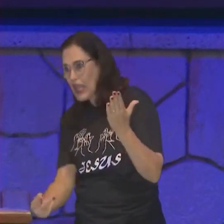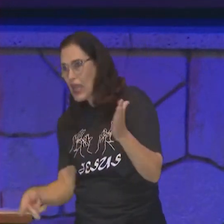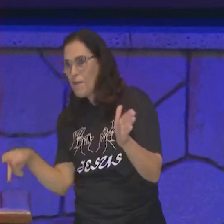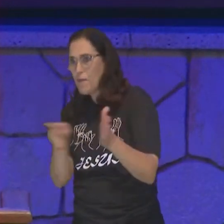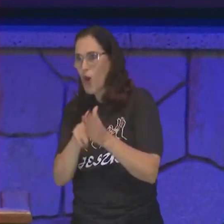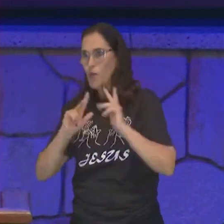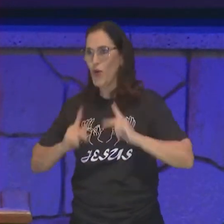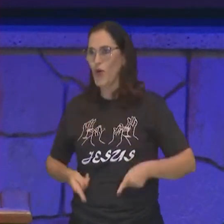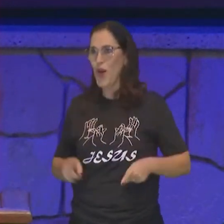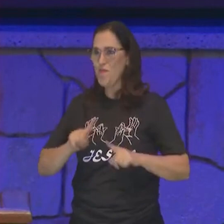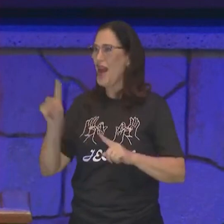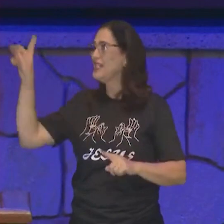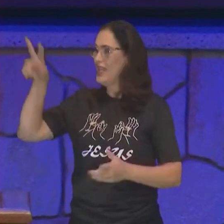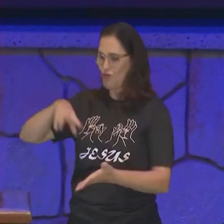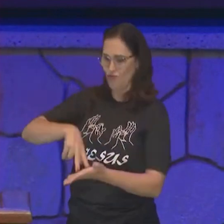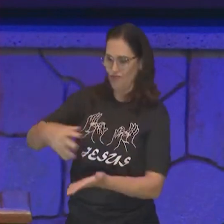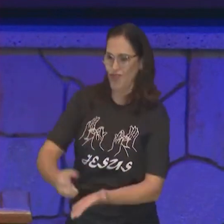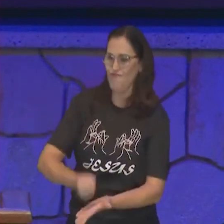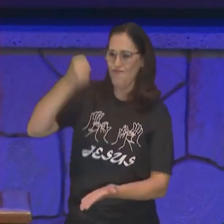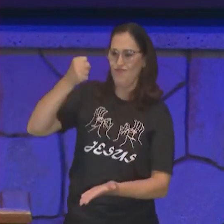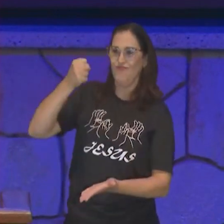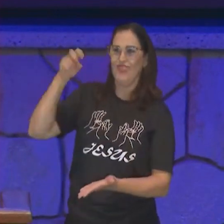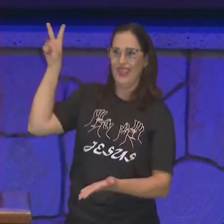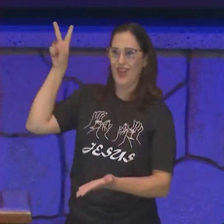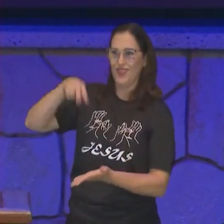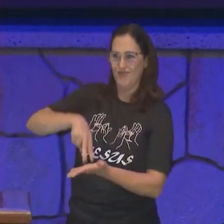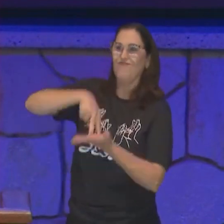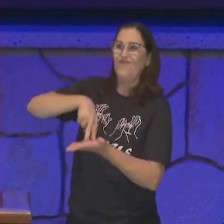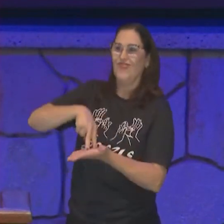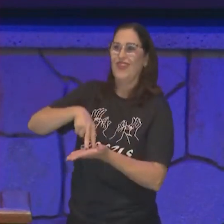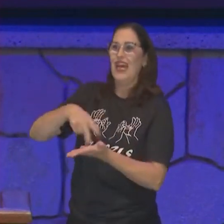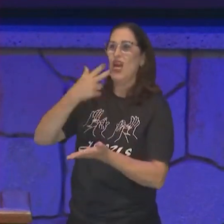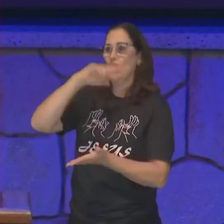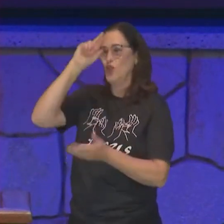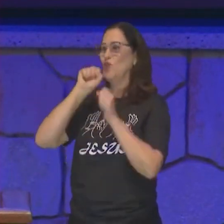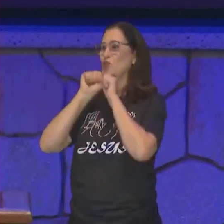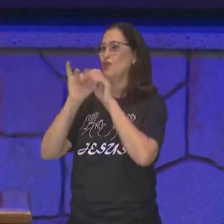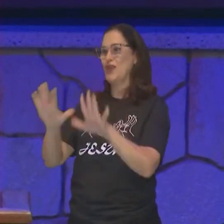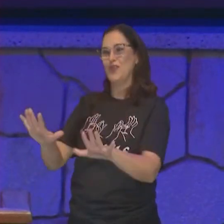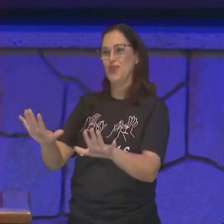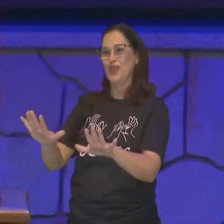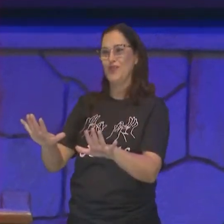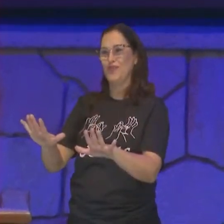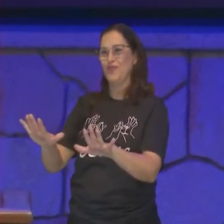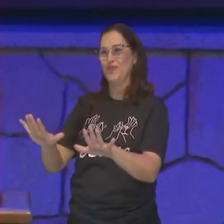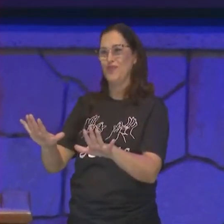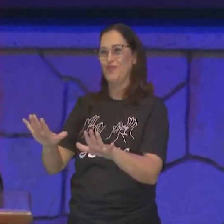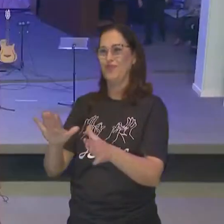mas o levantar é de Deus. Que o Senhor nos abençoe.